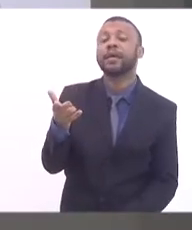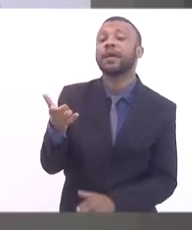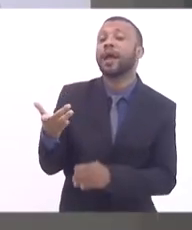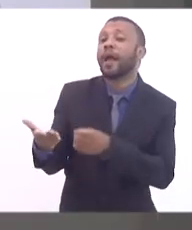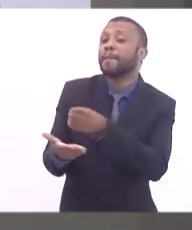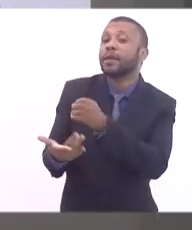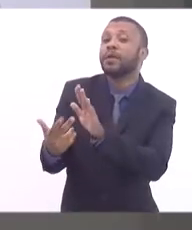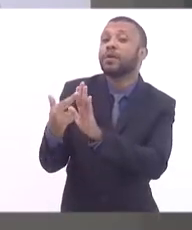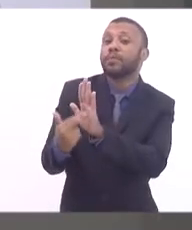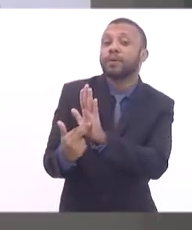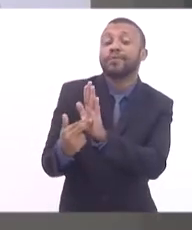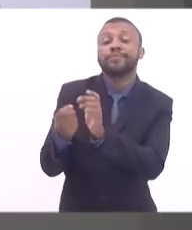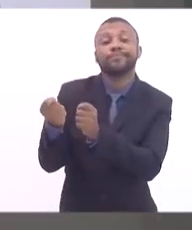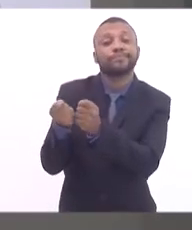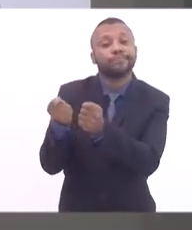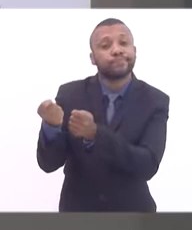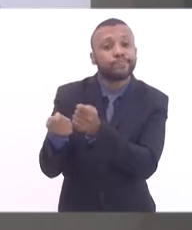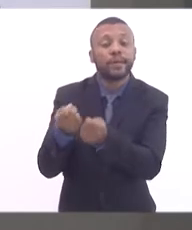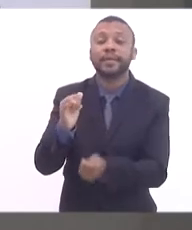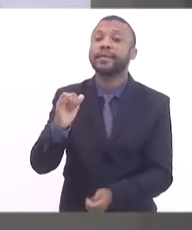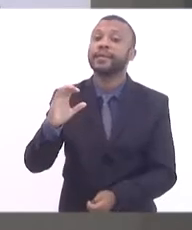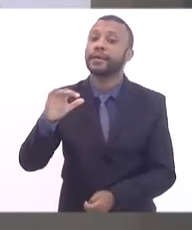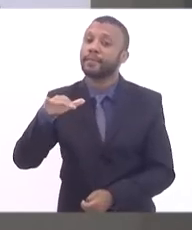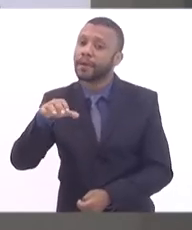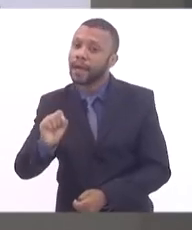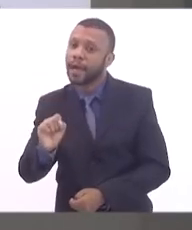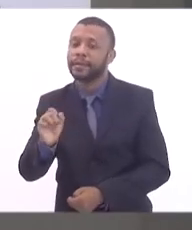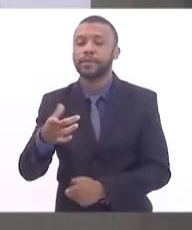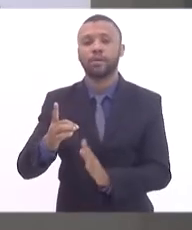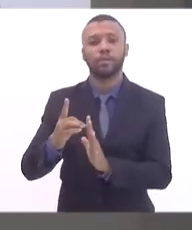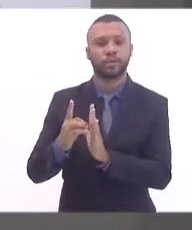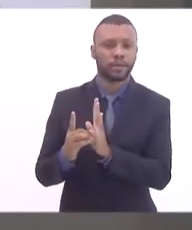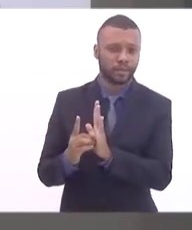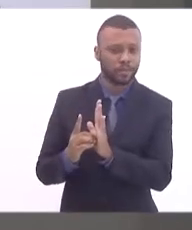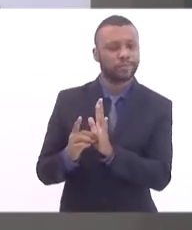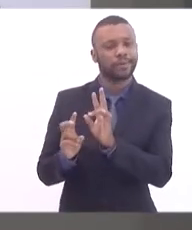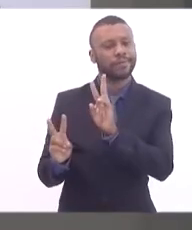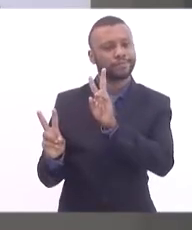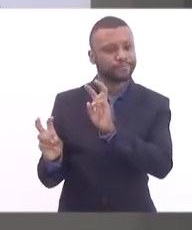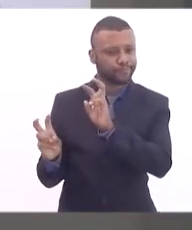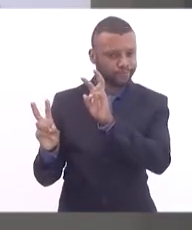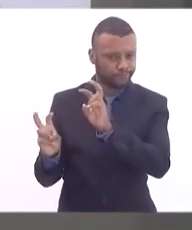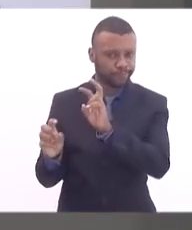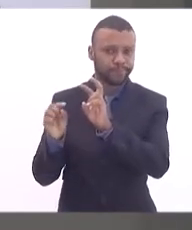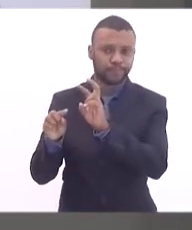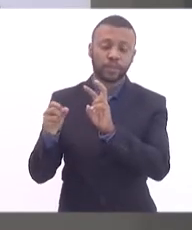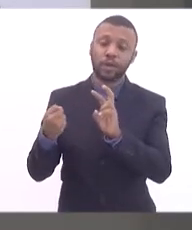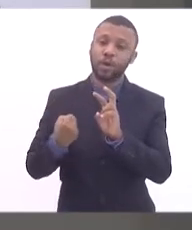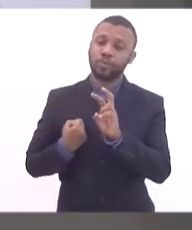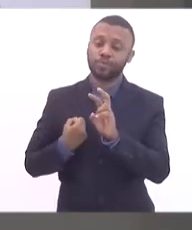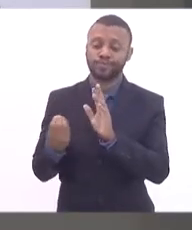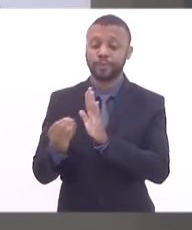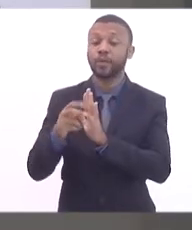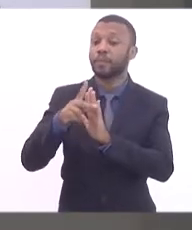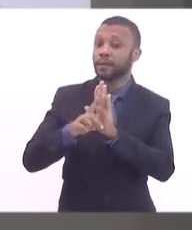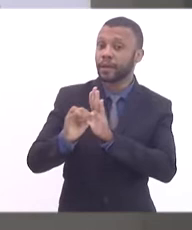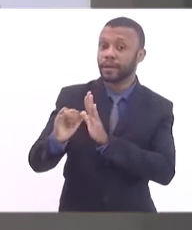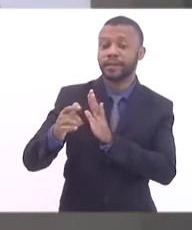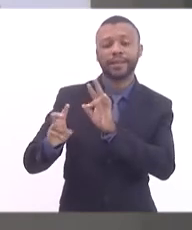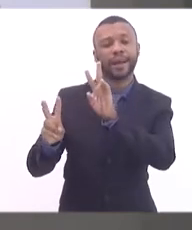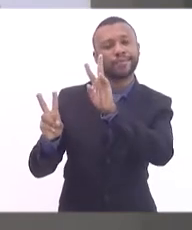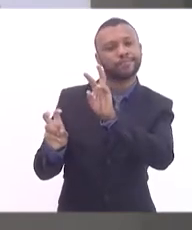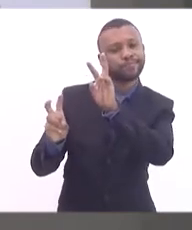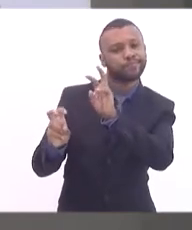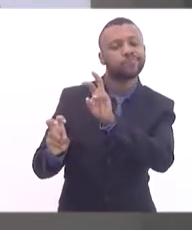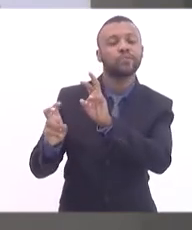regulamento de ICMS de Minas Gerais no Decreto da citado número do pele até citado o número do